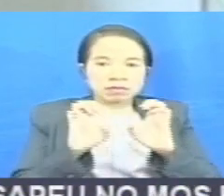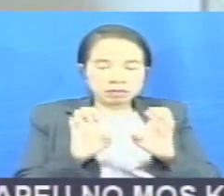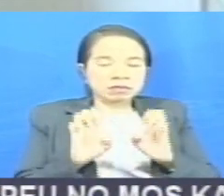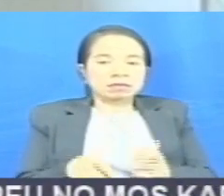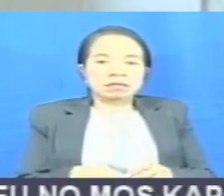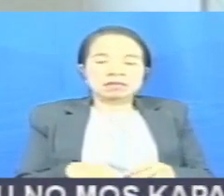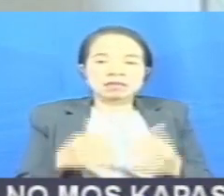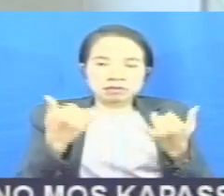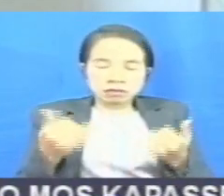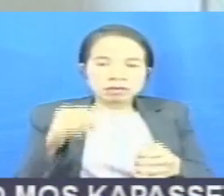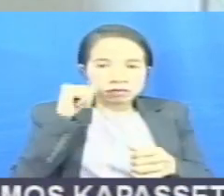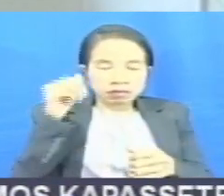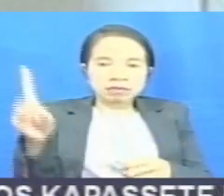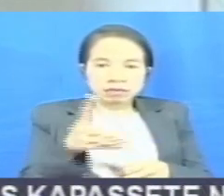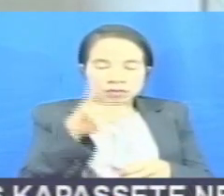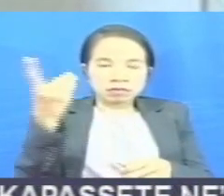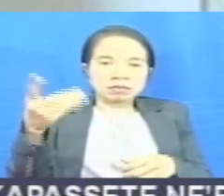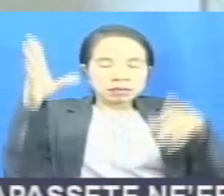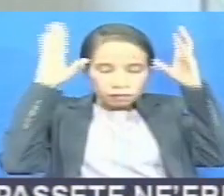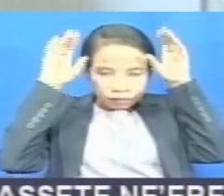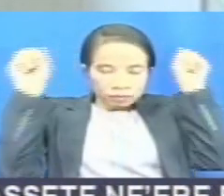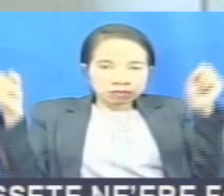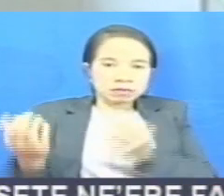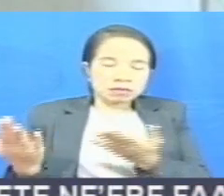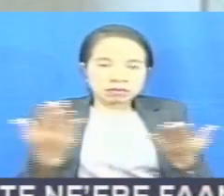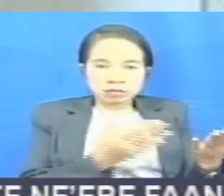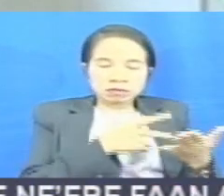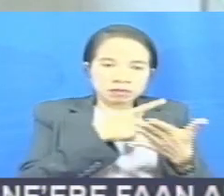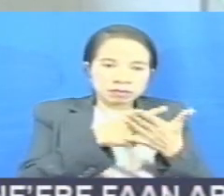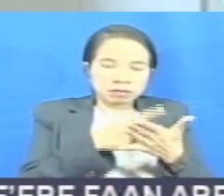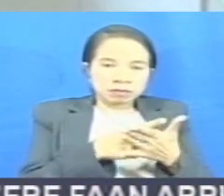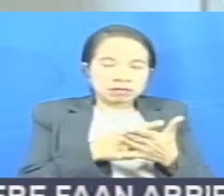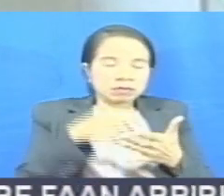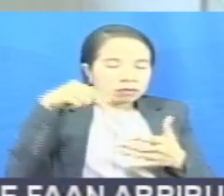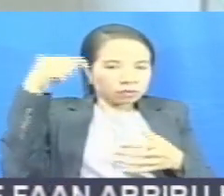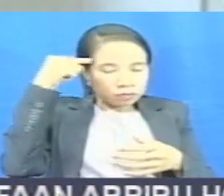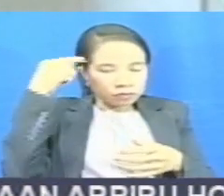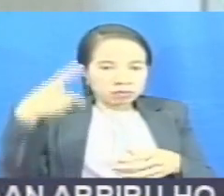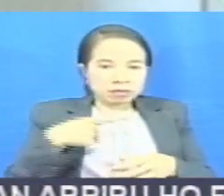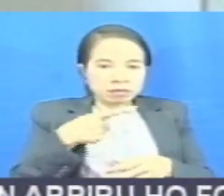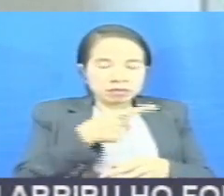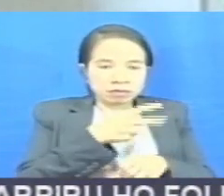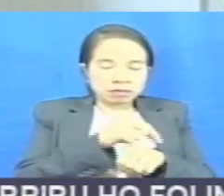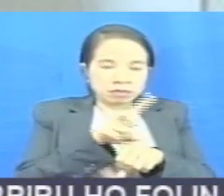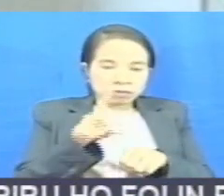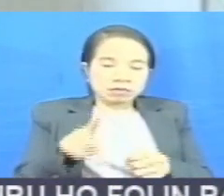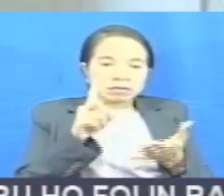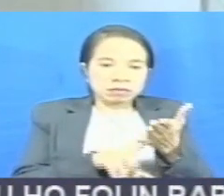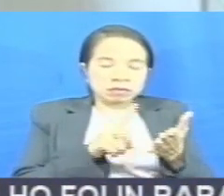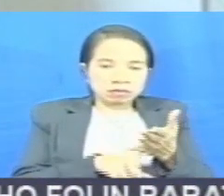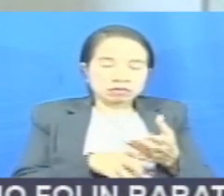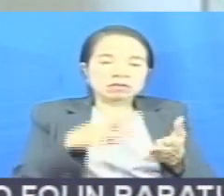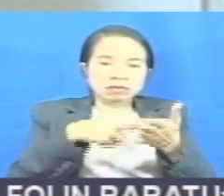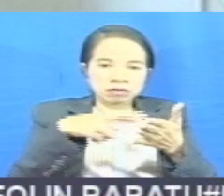o Aban, da Dersan, Presidente se Haruka, pedido ao governo para o Parlamento Nacional, onde discute, não aprova.